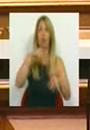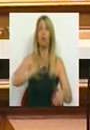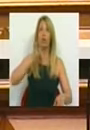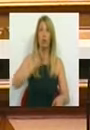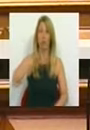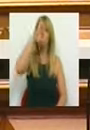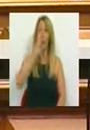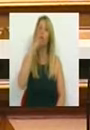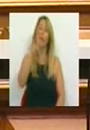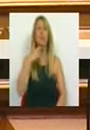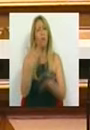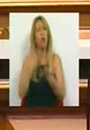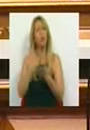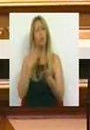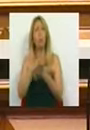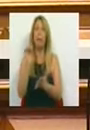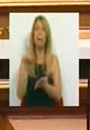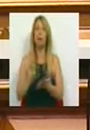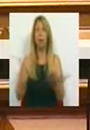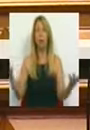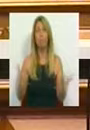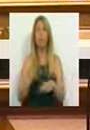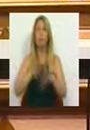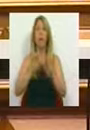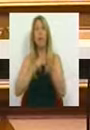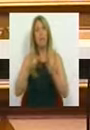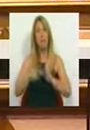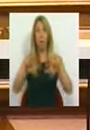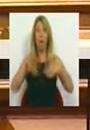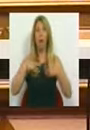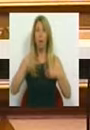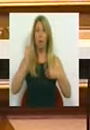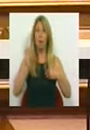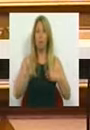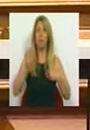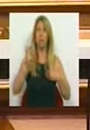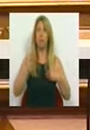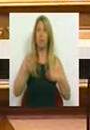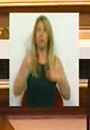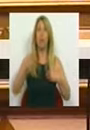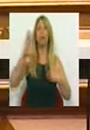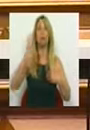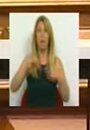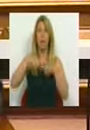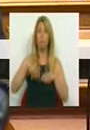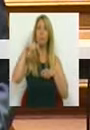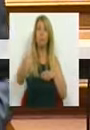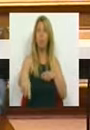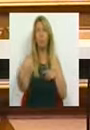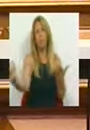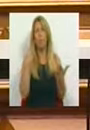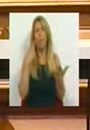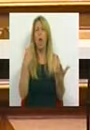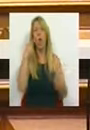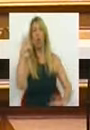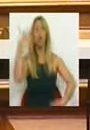sob o ponto de vista da solução técnica, que admitimos passaria para 10 anos, o que não sendo extraordinário, pelo menos iguala a outros países, mas